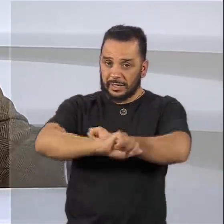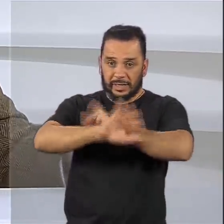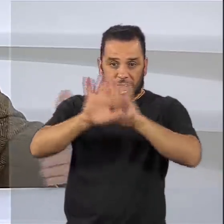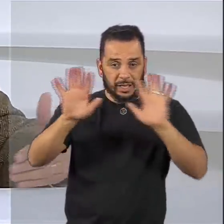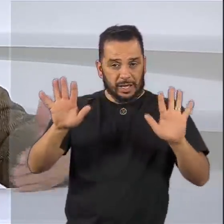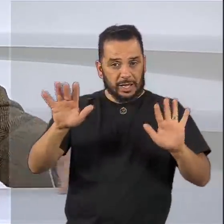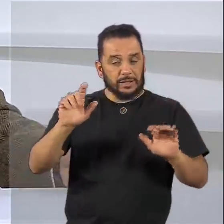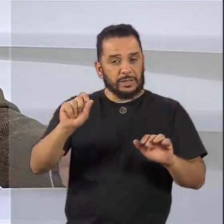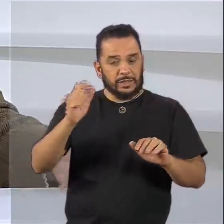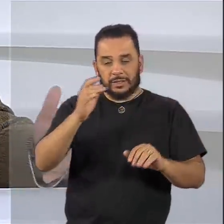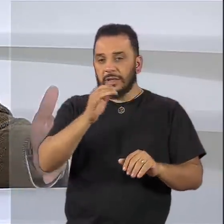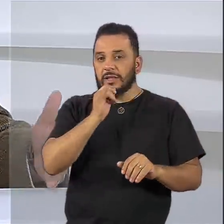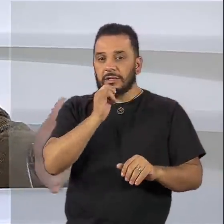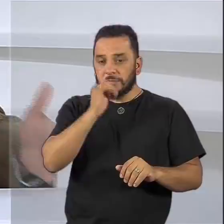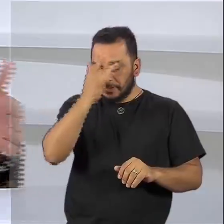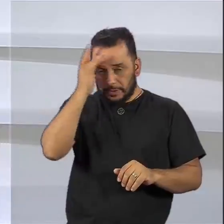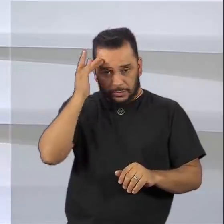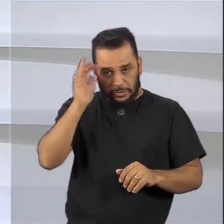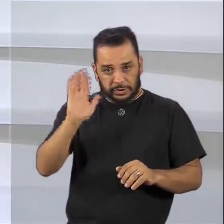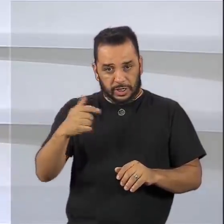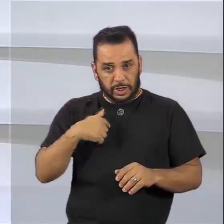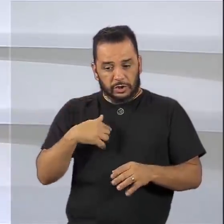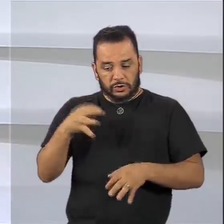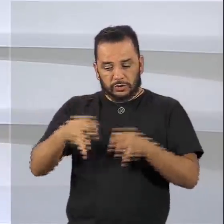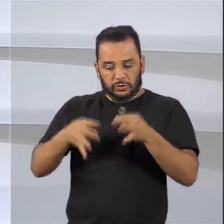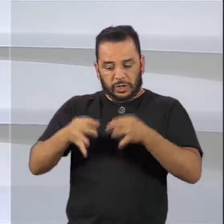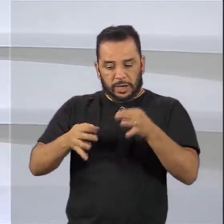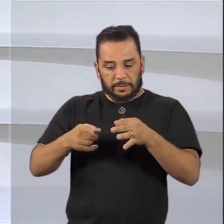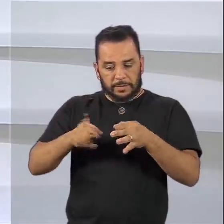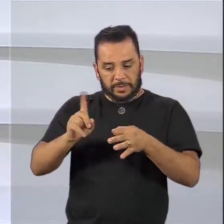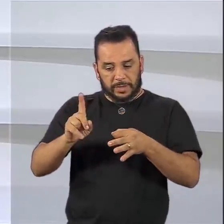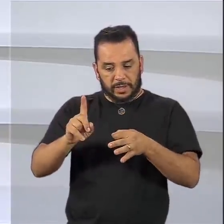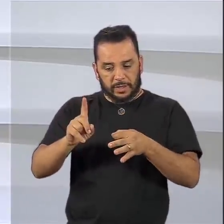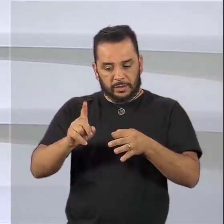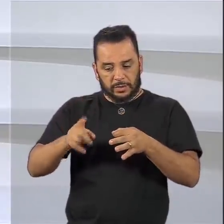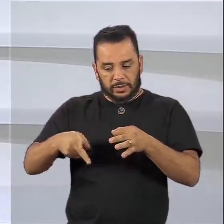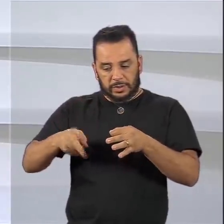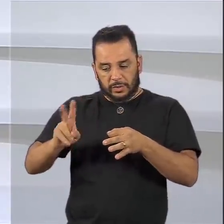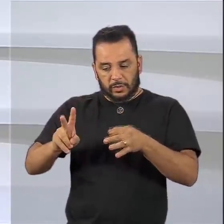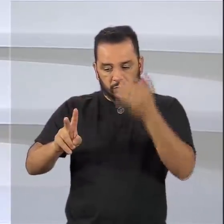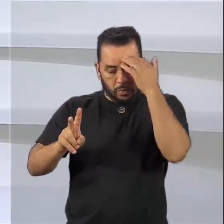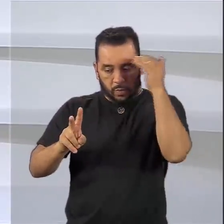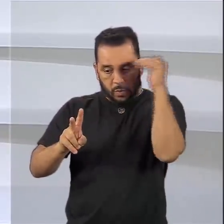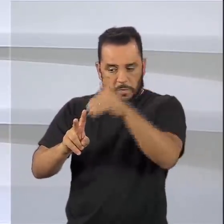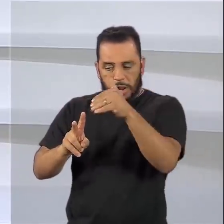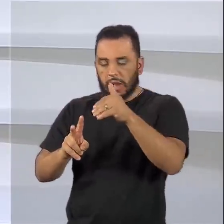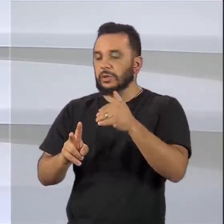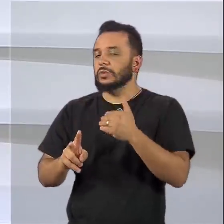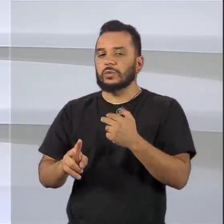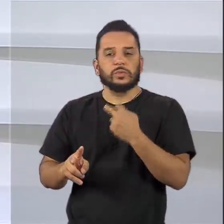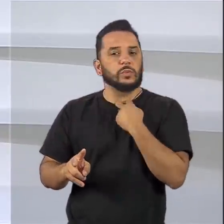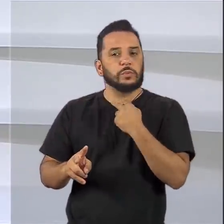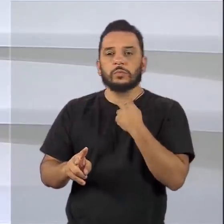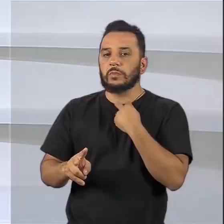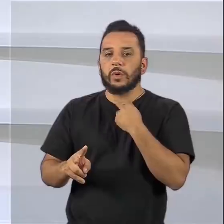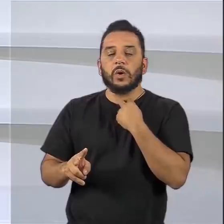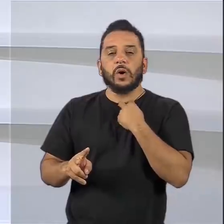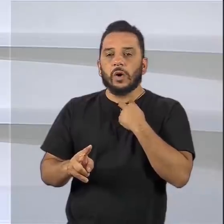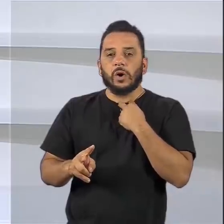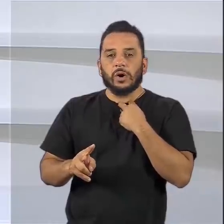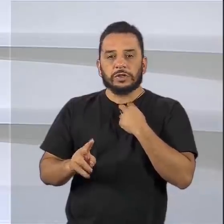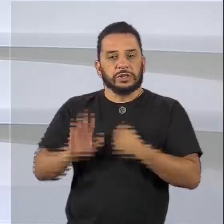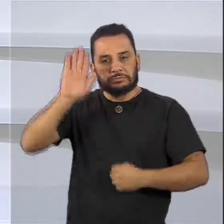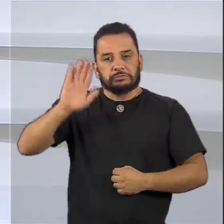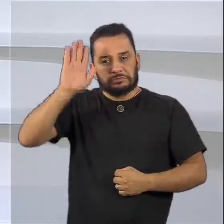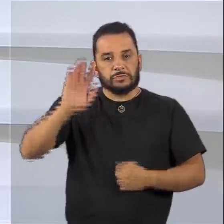um tribunal, tá, ela não pode se candidatar, né? Ela vai até se registrar e depois